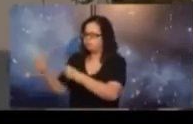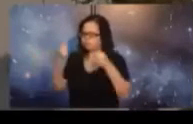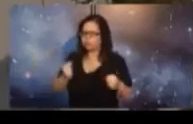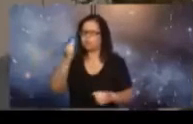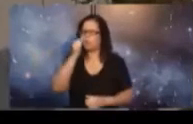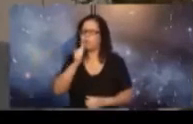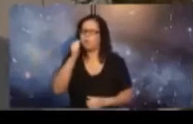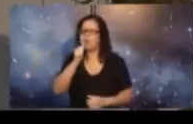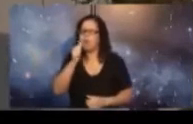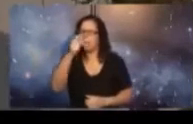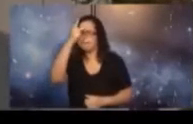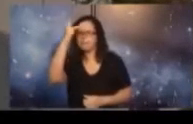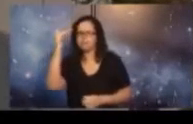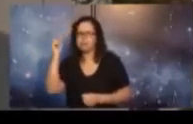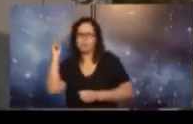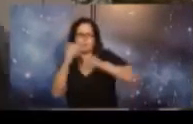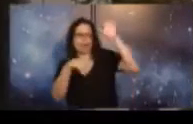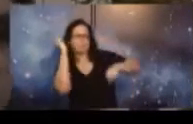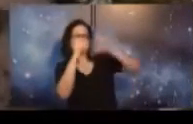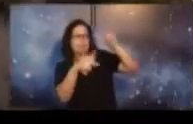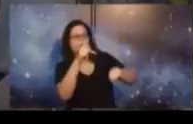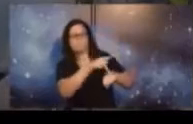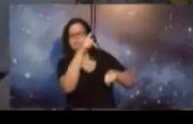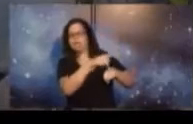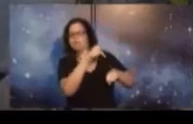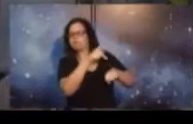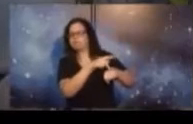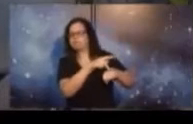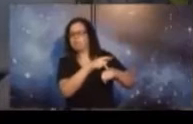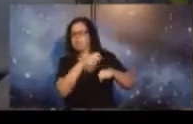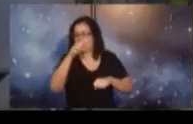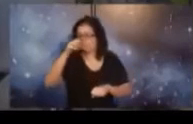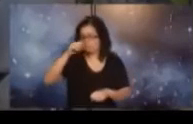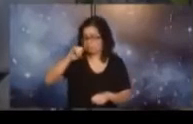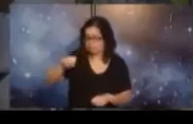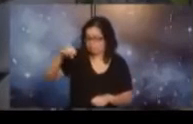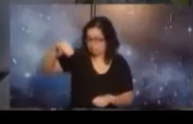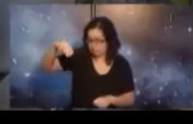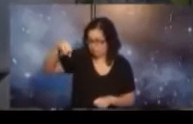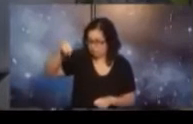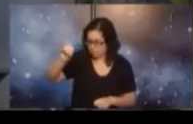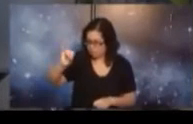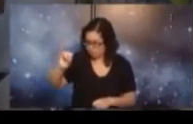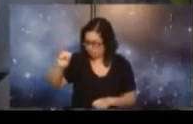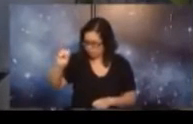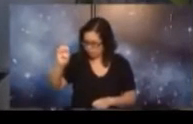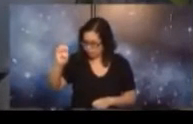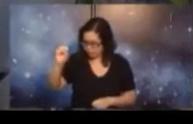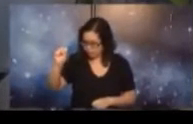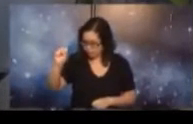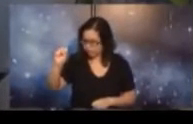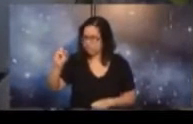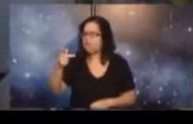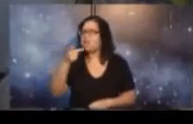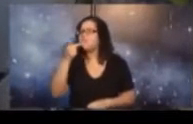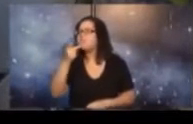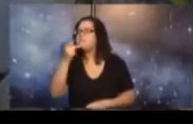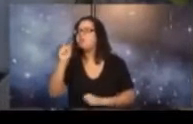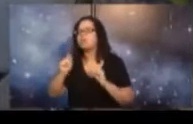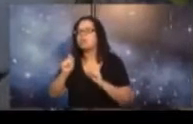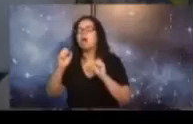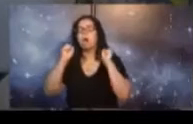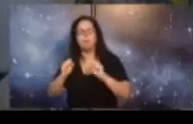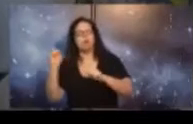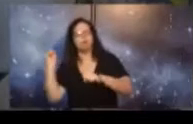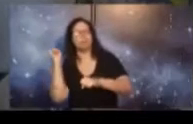Era um momento político. Moisés manda apedrejar, bala, não tinha bala, né? Senão seria bala na cabeça. E